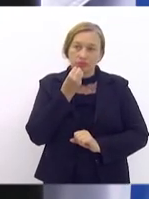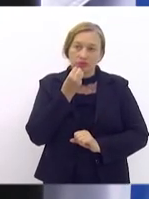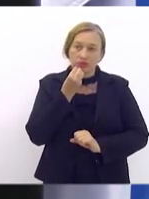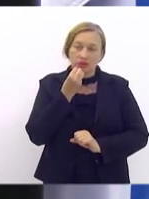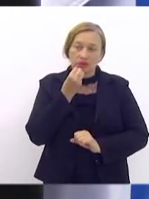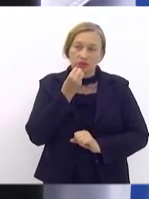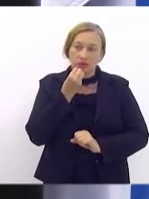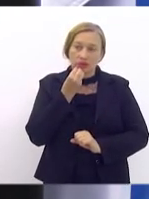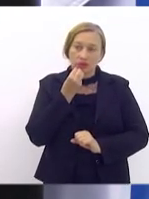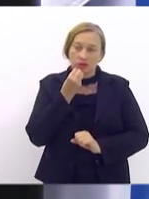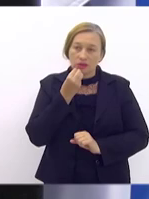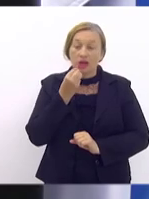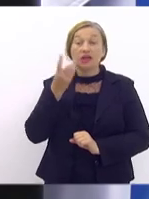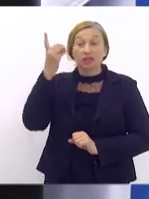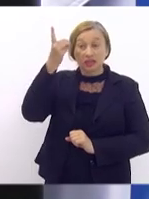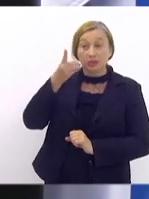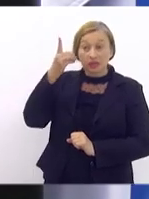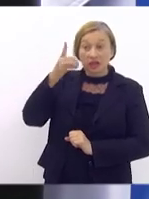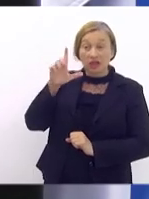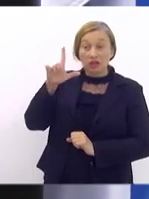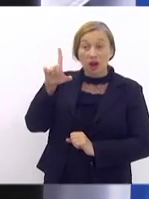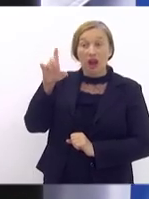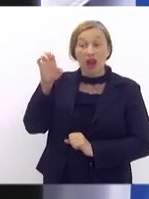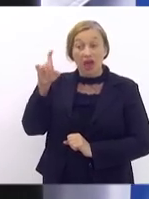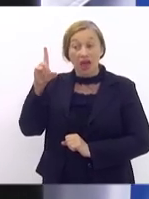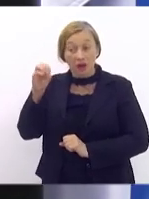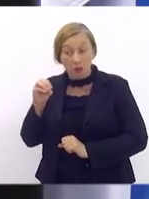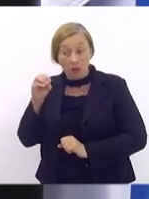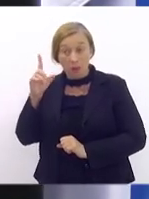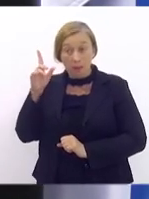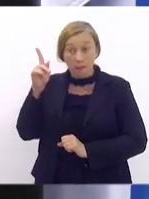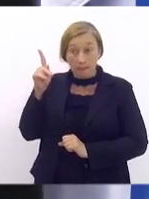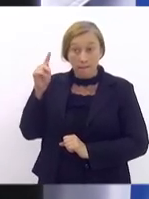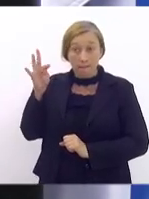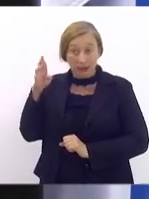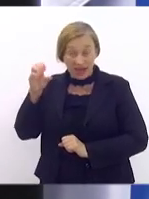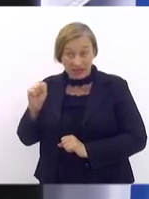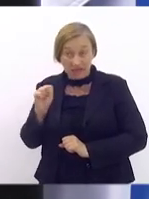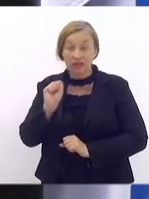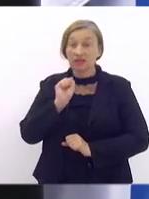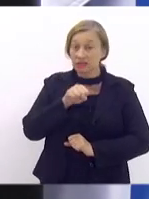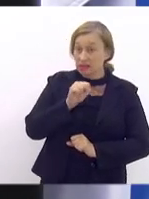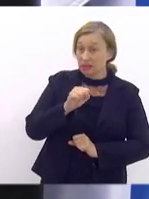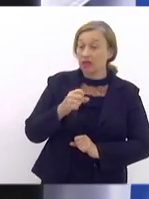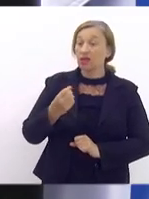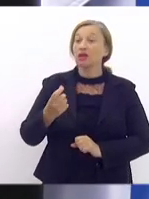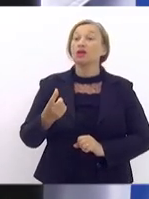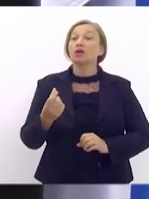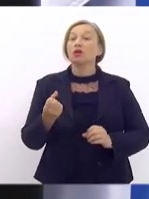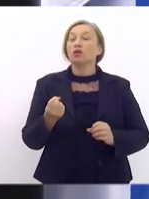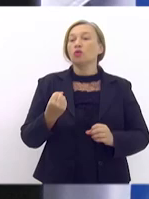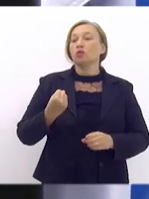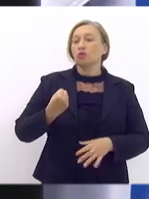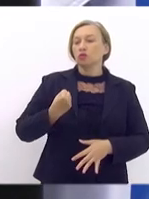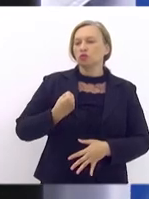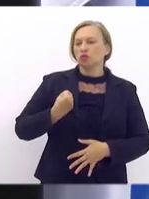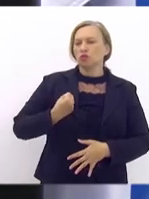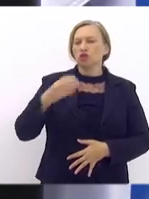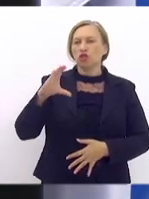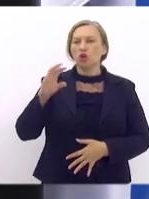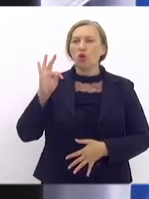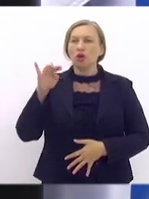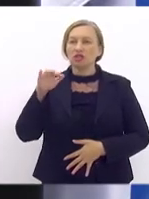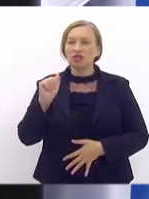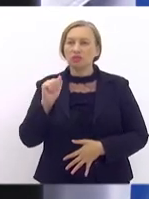contactar o deputado Léo Prates, porque eu acho que a gente tem que estabelecer esse sistema de cotas, sim, que a senhora sugeriu aí, né? Porque a